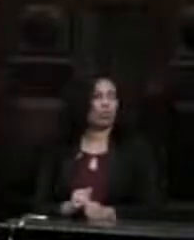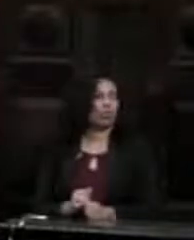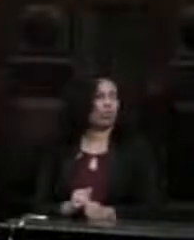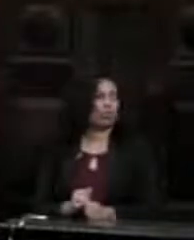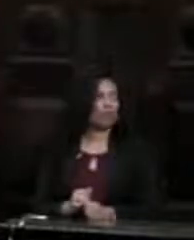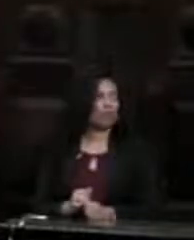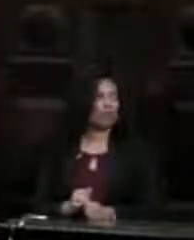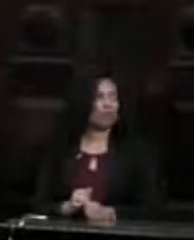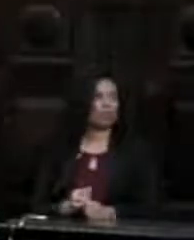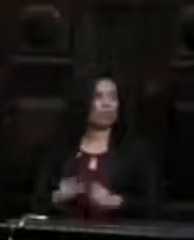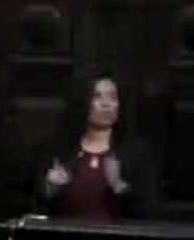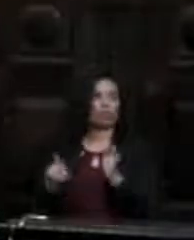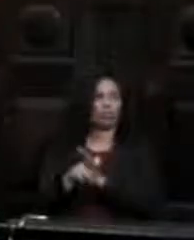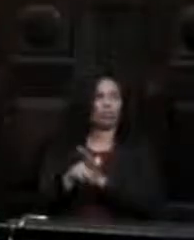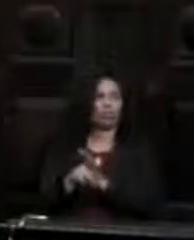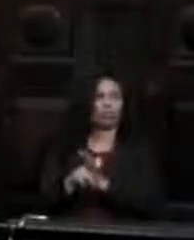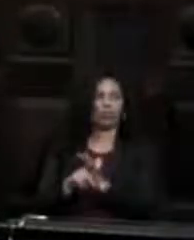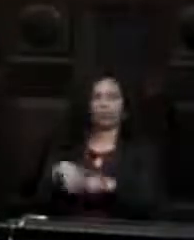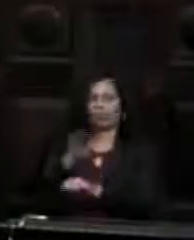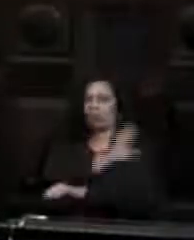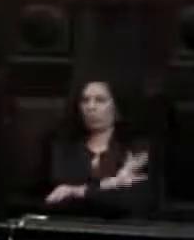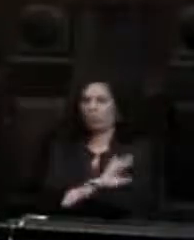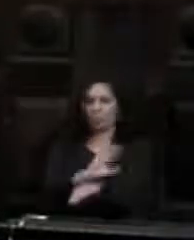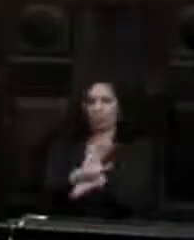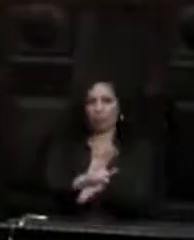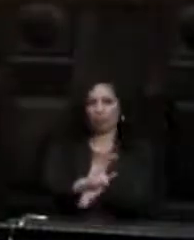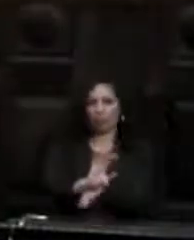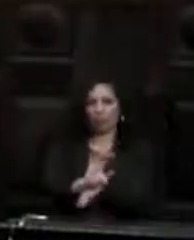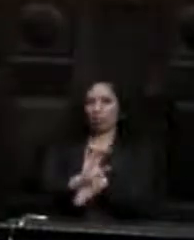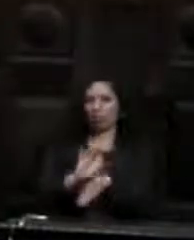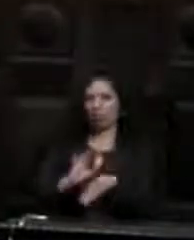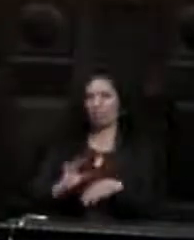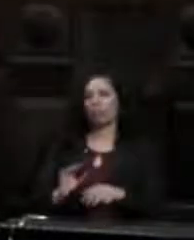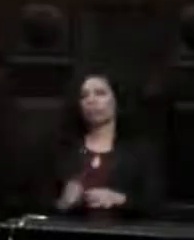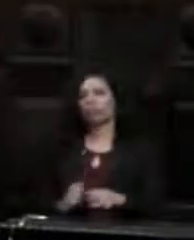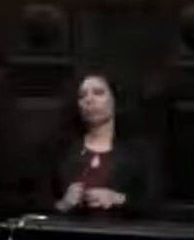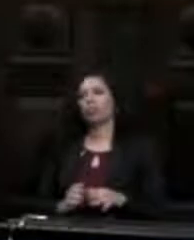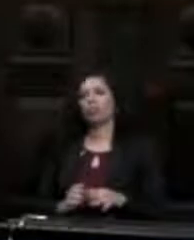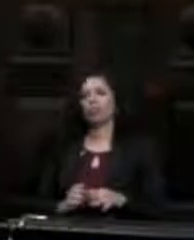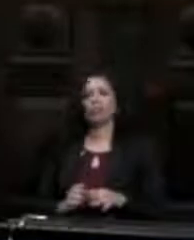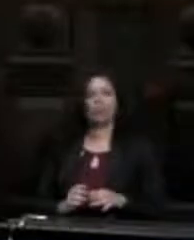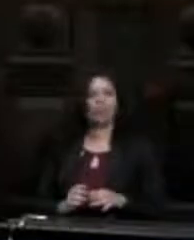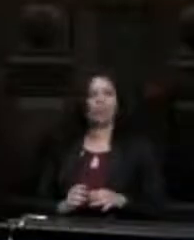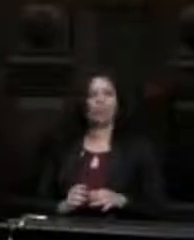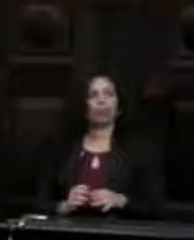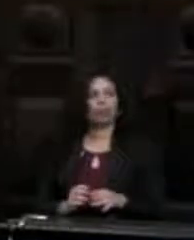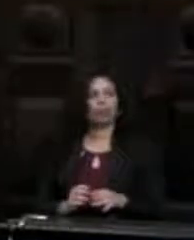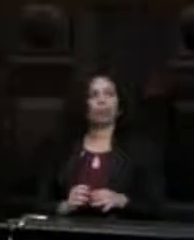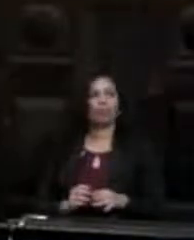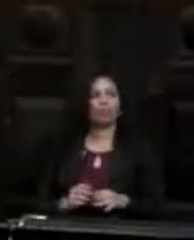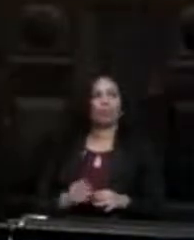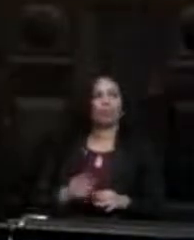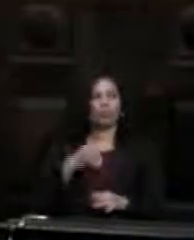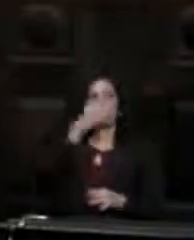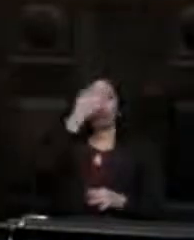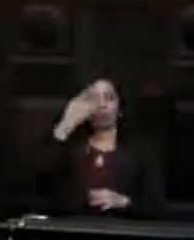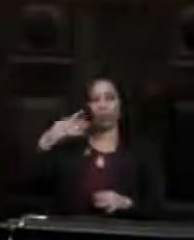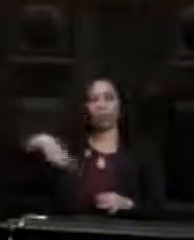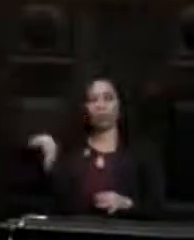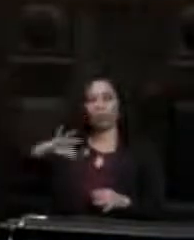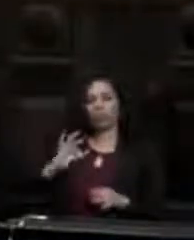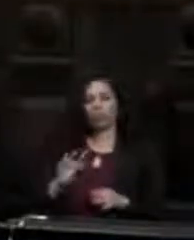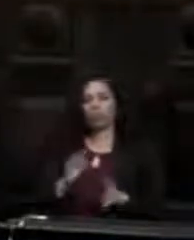realizadas na cultura pelos corpos artísticos, esse povo tem que ser